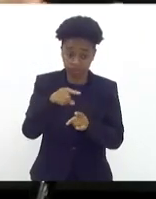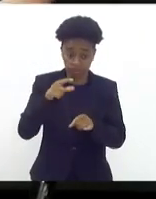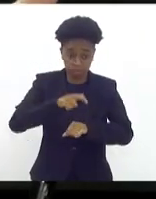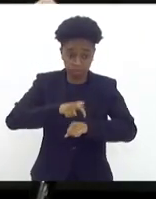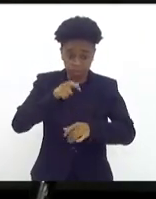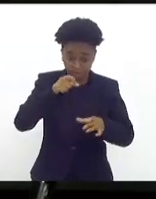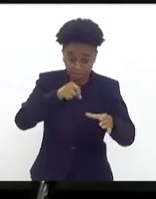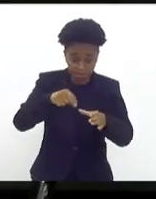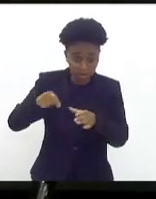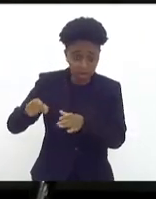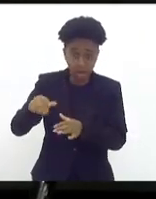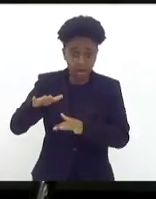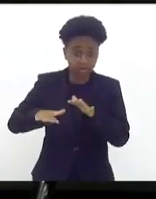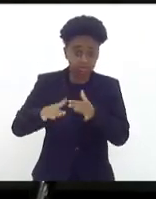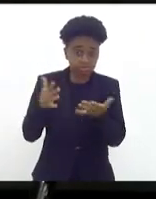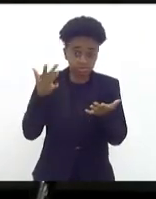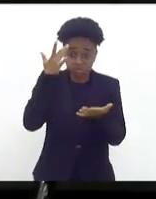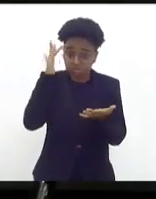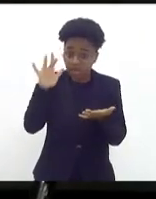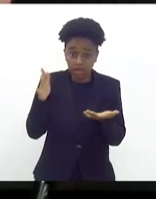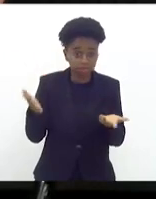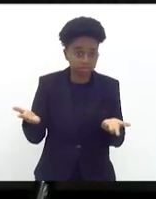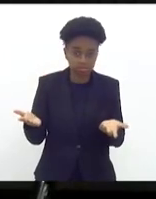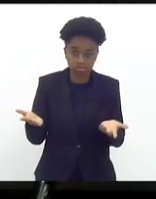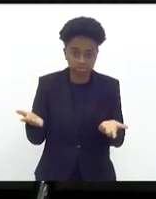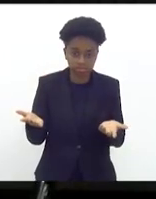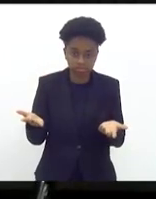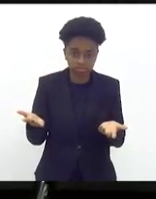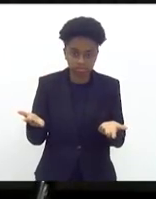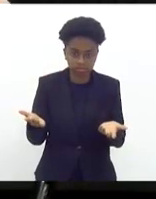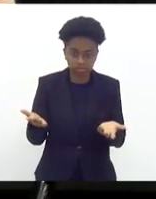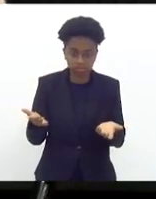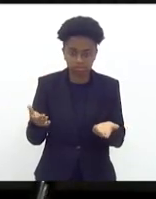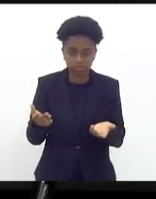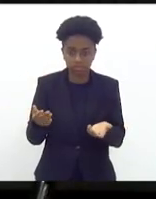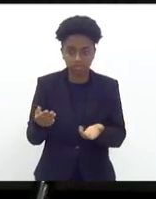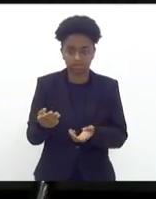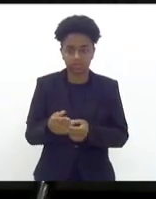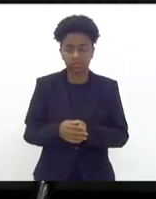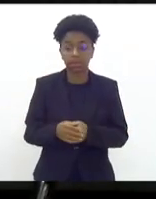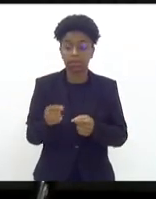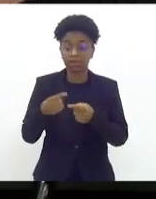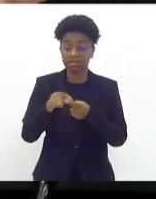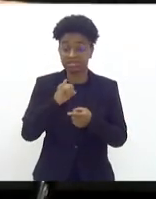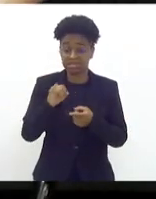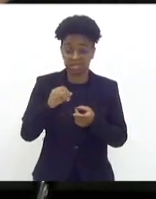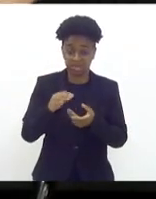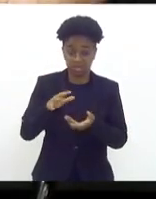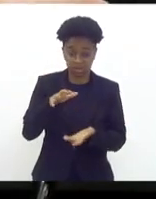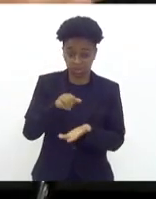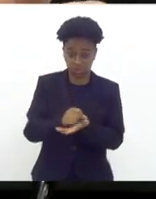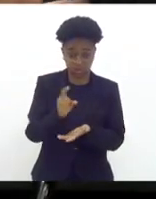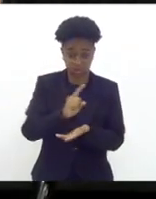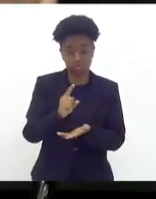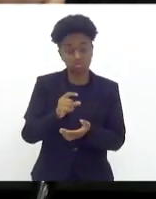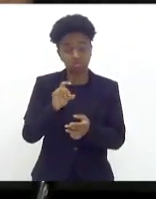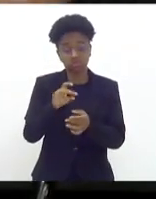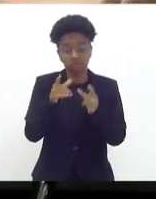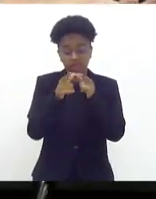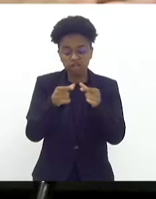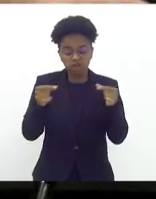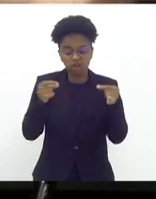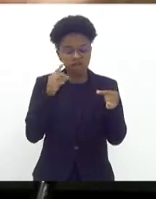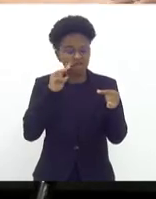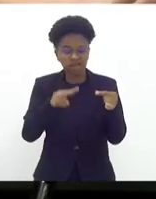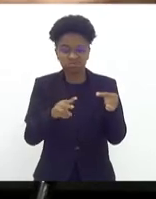plantando, muitas vezes... Nem sabe o que é. Você já até, daqui a pouco, se não cataloga, você esquece, você plantou pela folha só ou pela